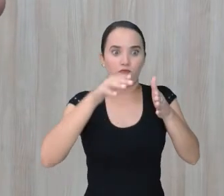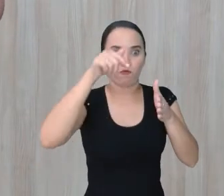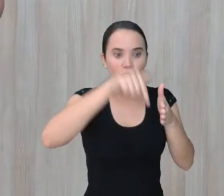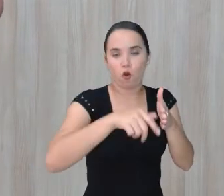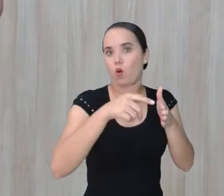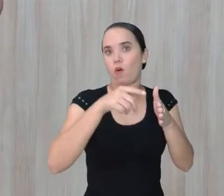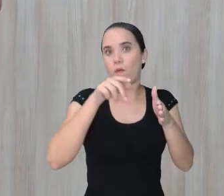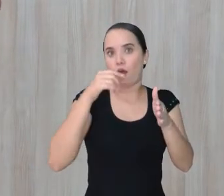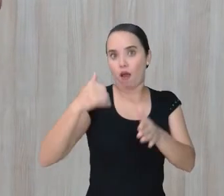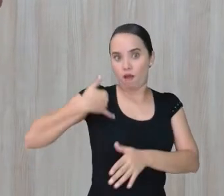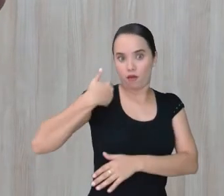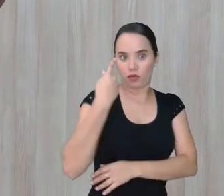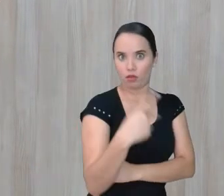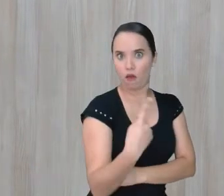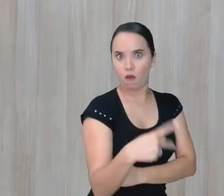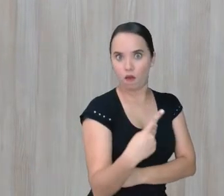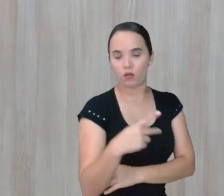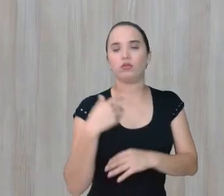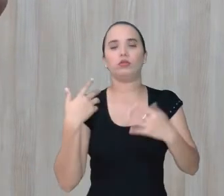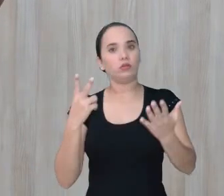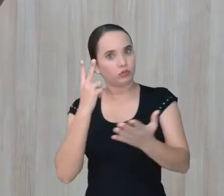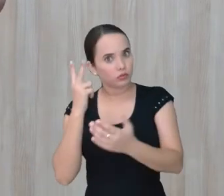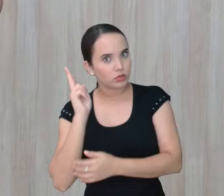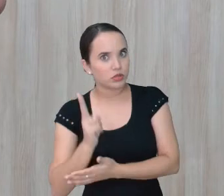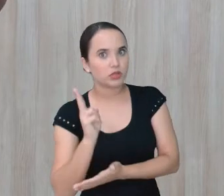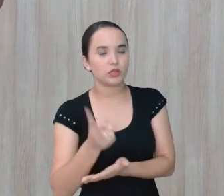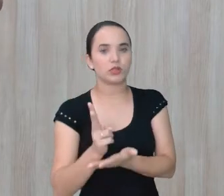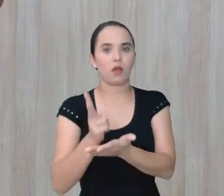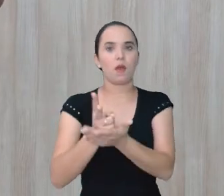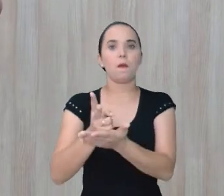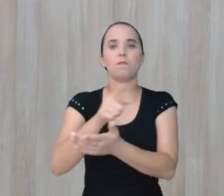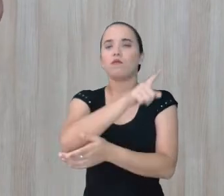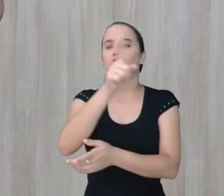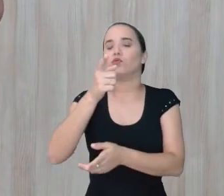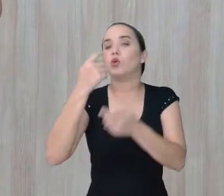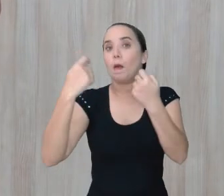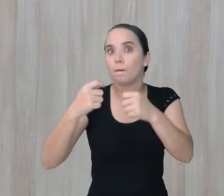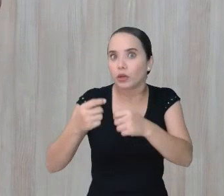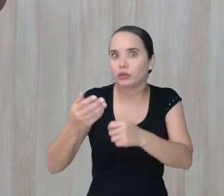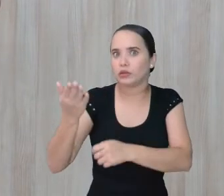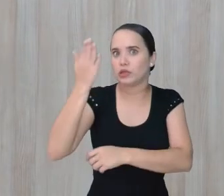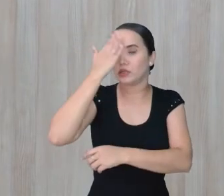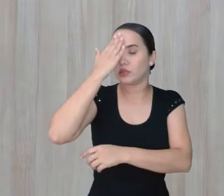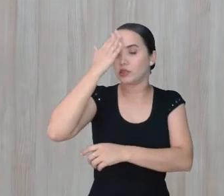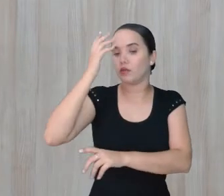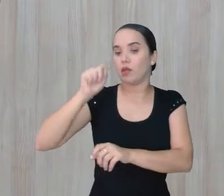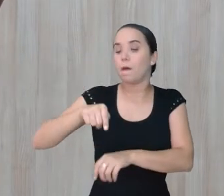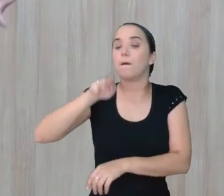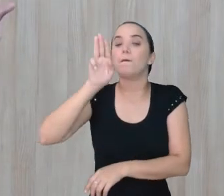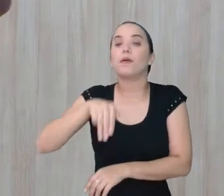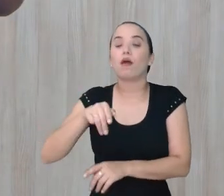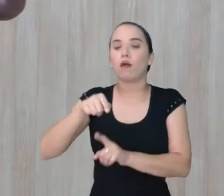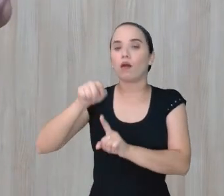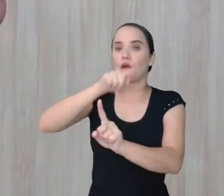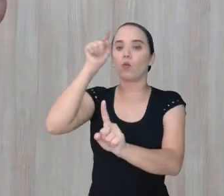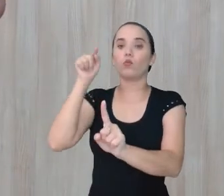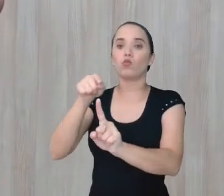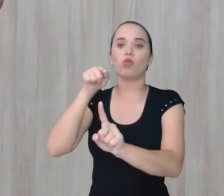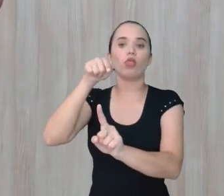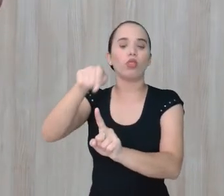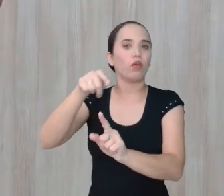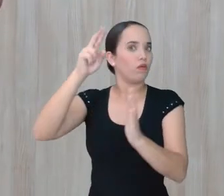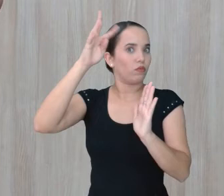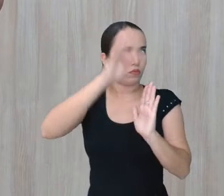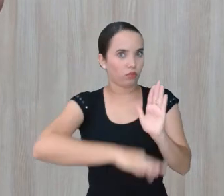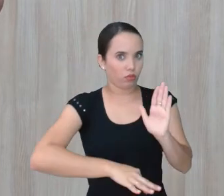esse público. Então sempre procure ver para quem está escrito aquele texto. Porque, como vocês sabem,